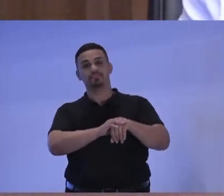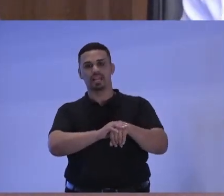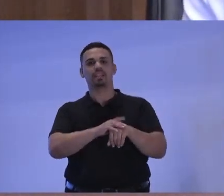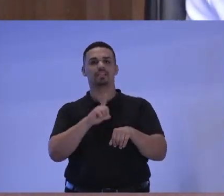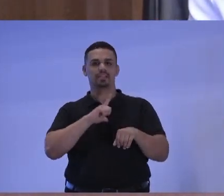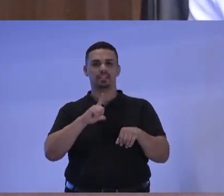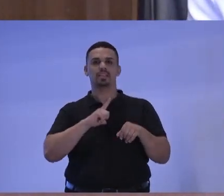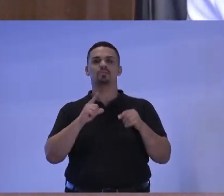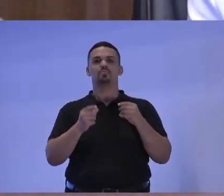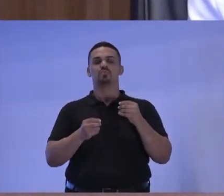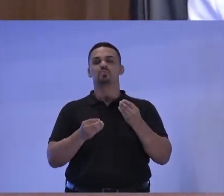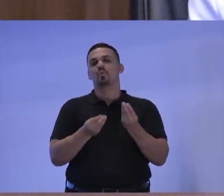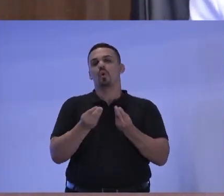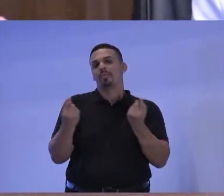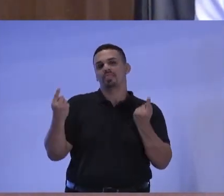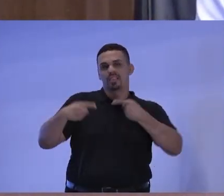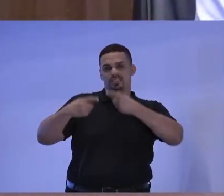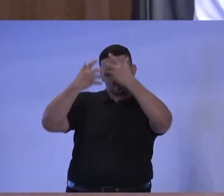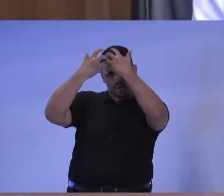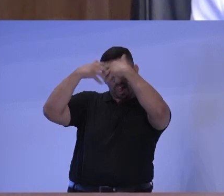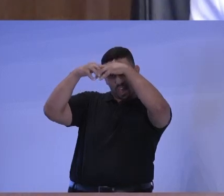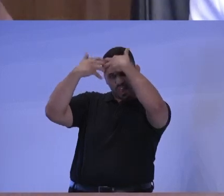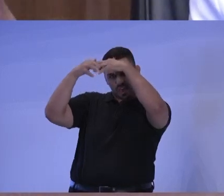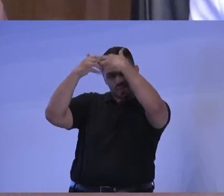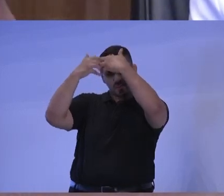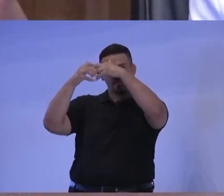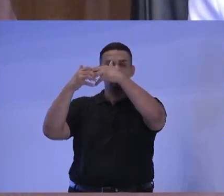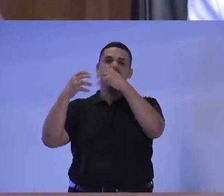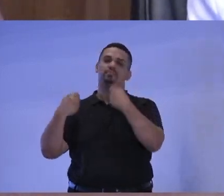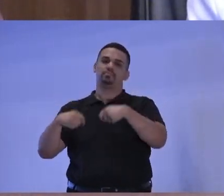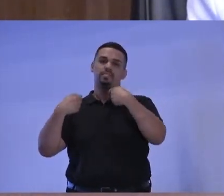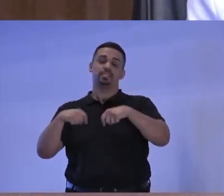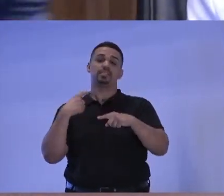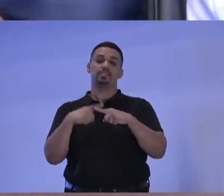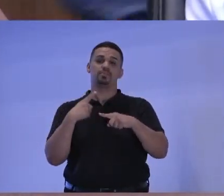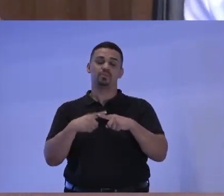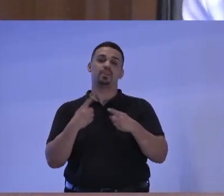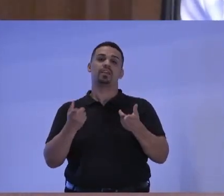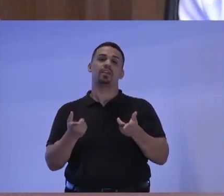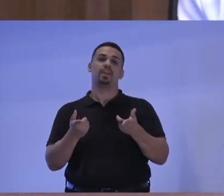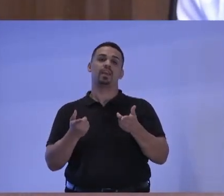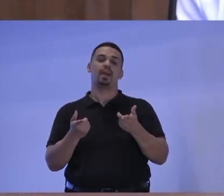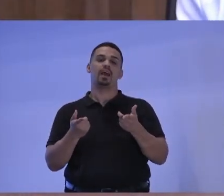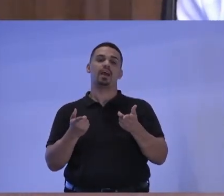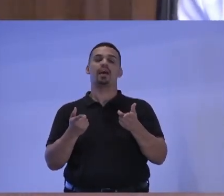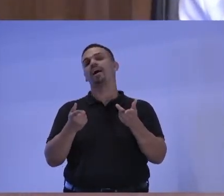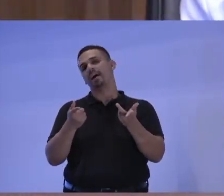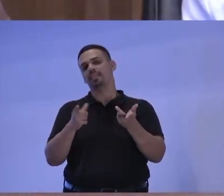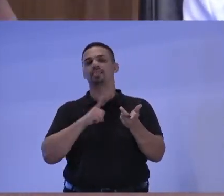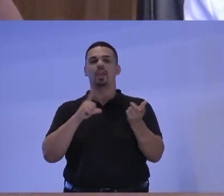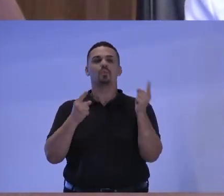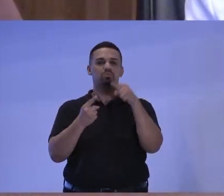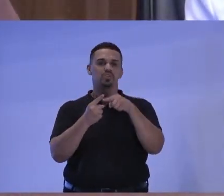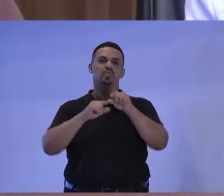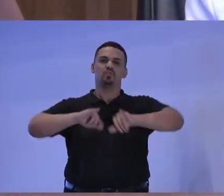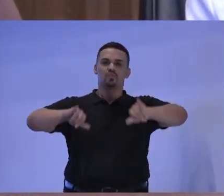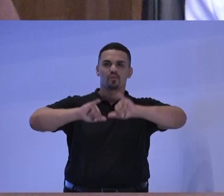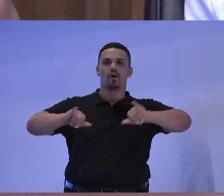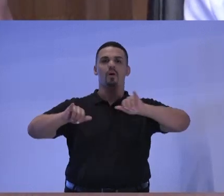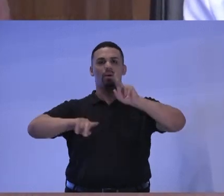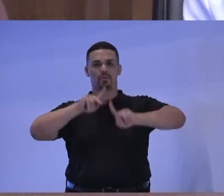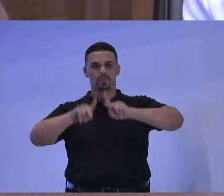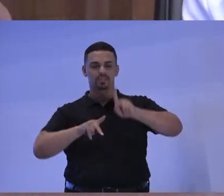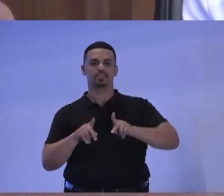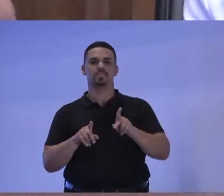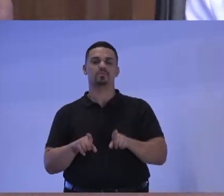de refletir um pouco sobre quais são os desafios, porque, além de informar a população, que é trabalho, é dever do Poder Legislativo, também é